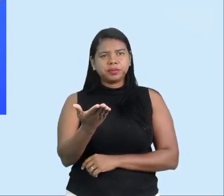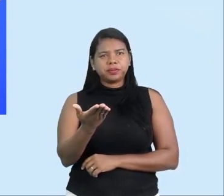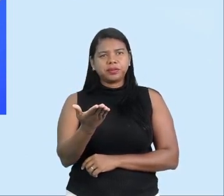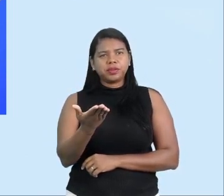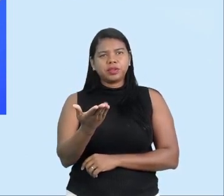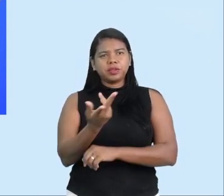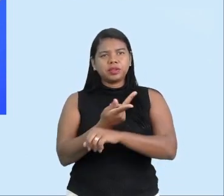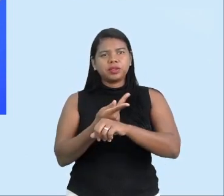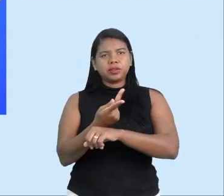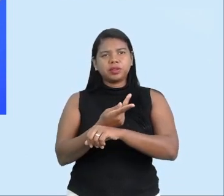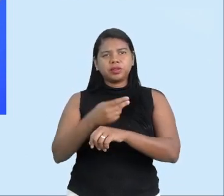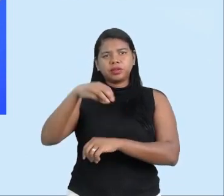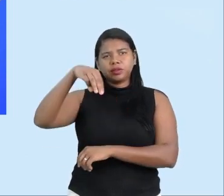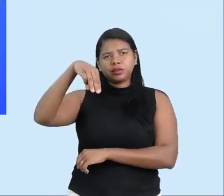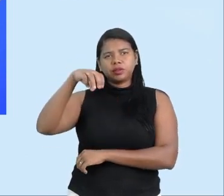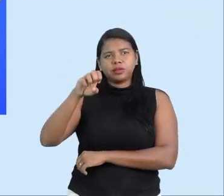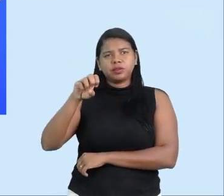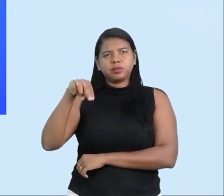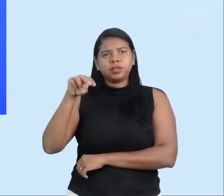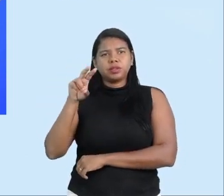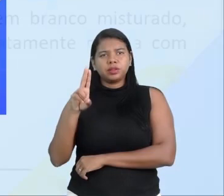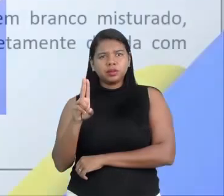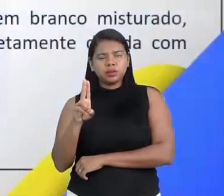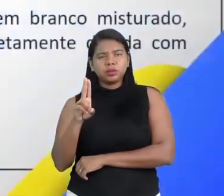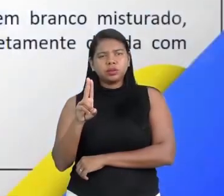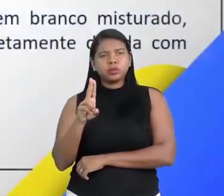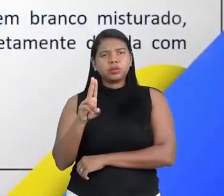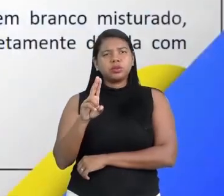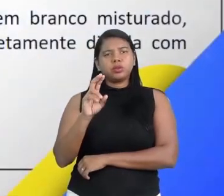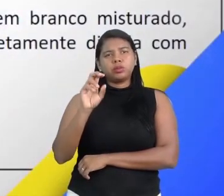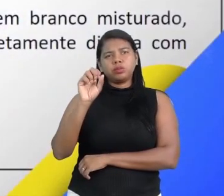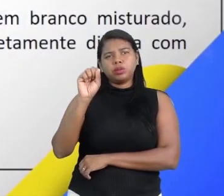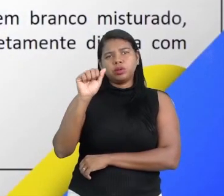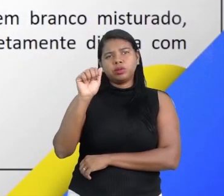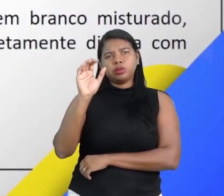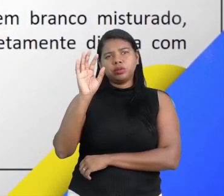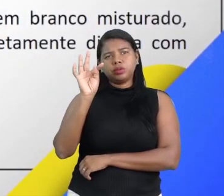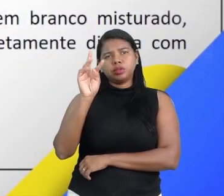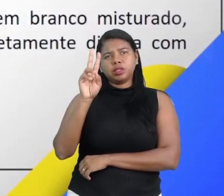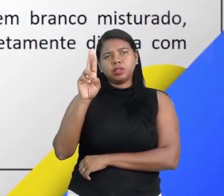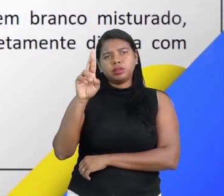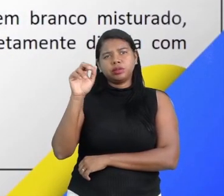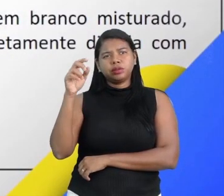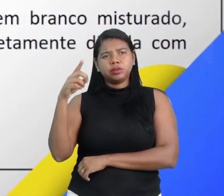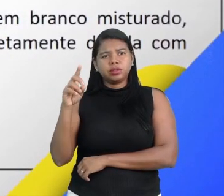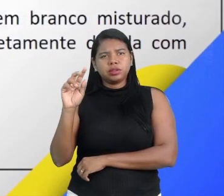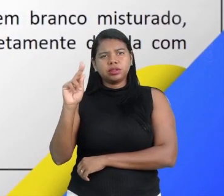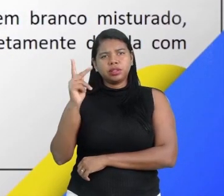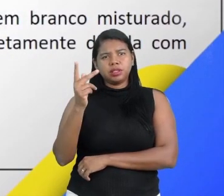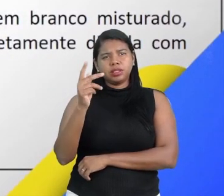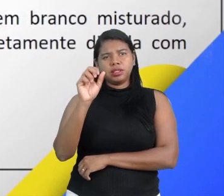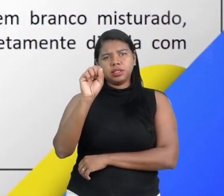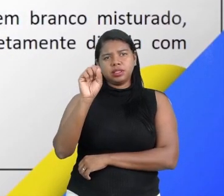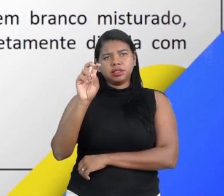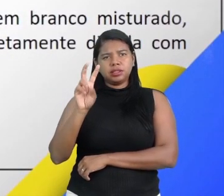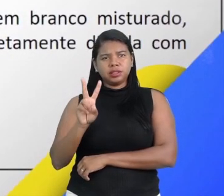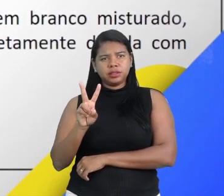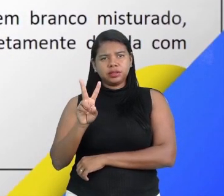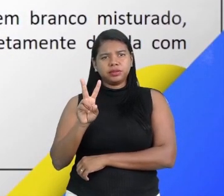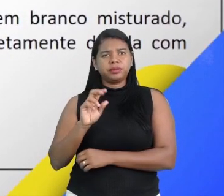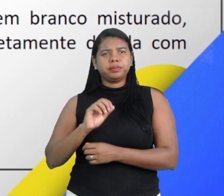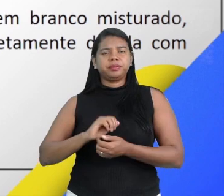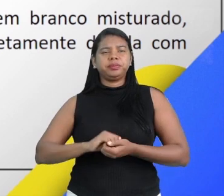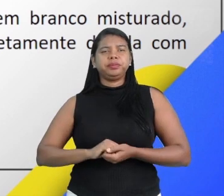menu no modo saturação HSV e usar a ferramenta de pincel Hardness. A saturação no